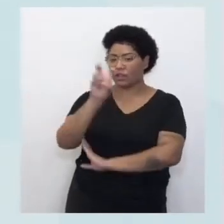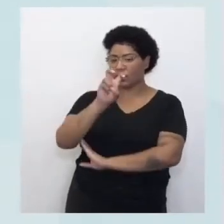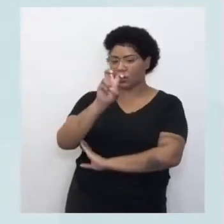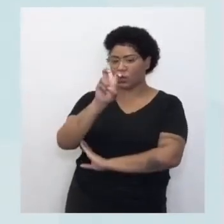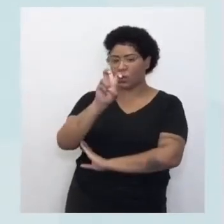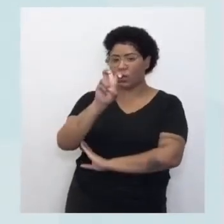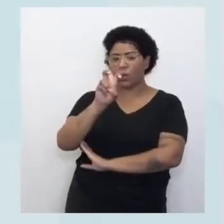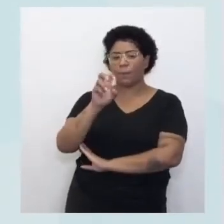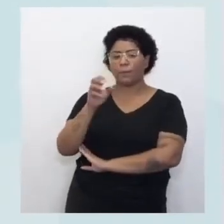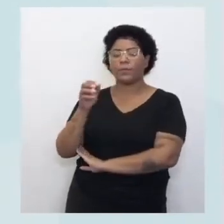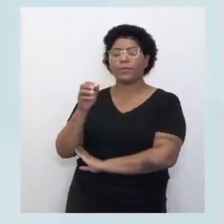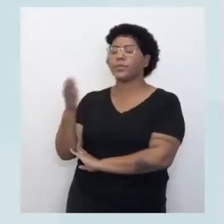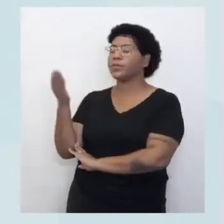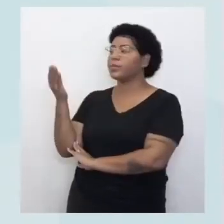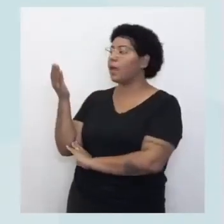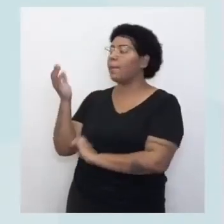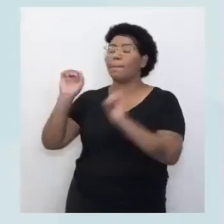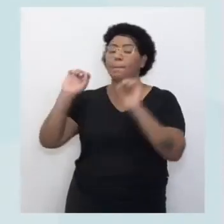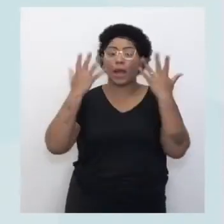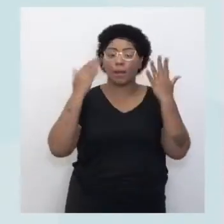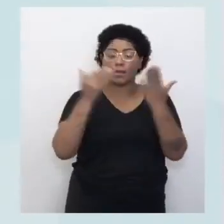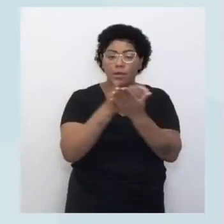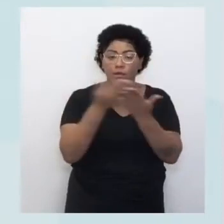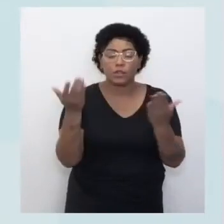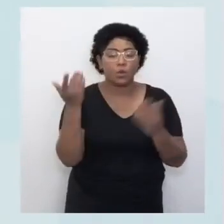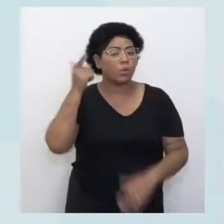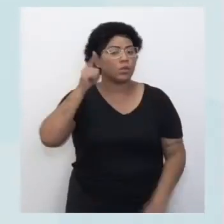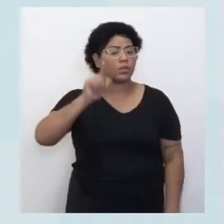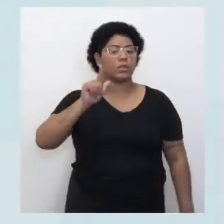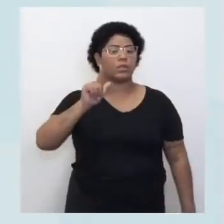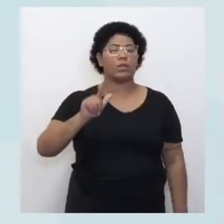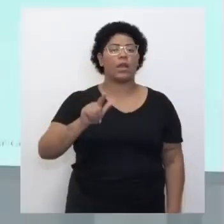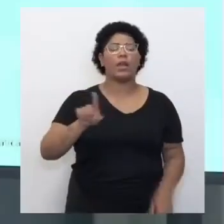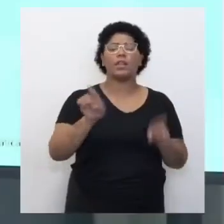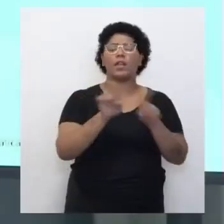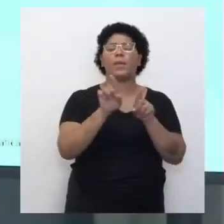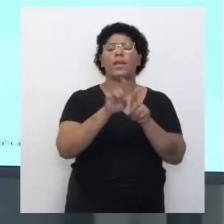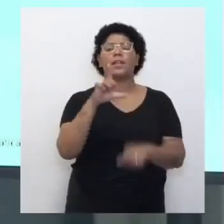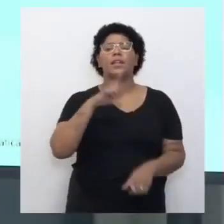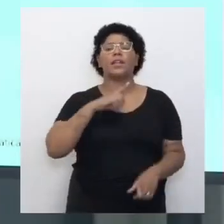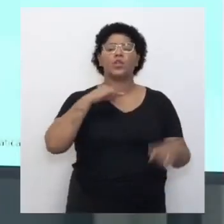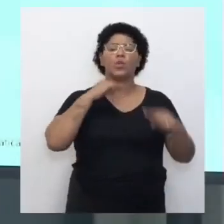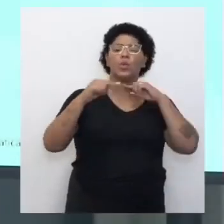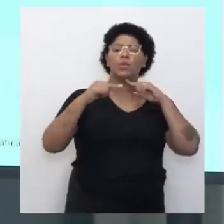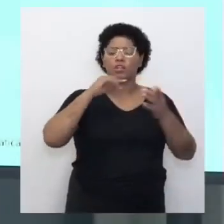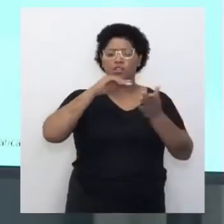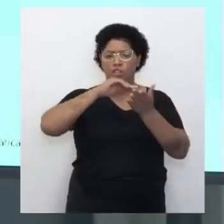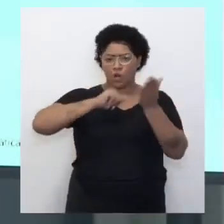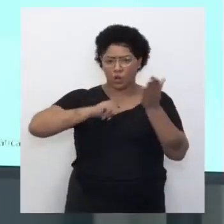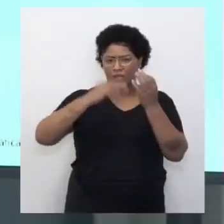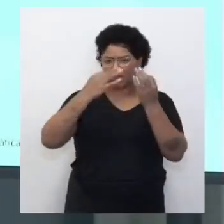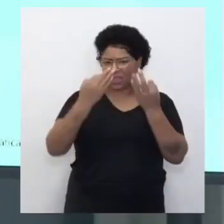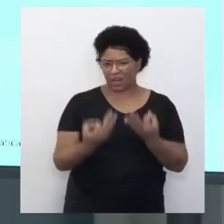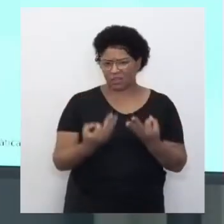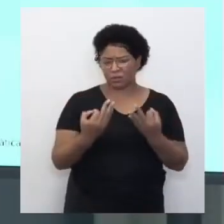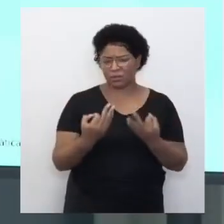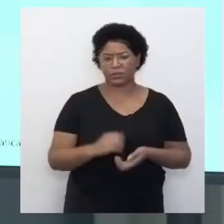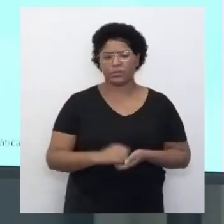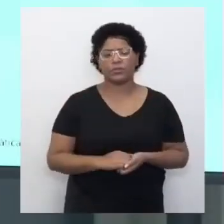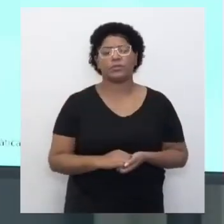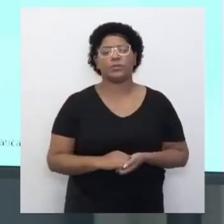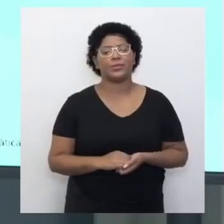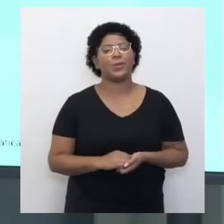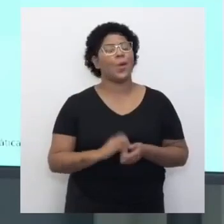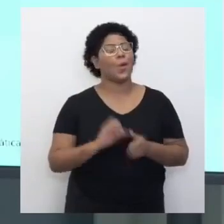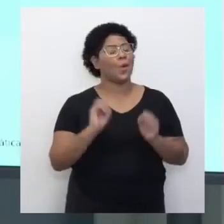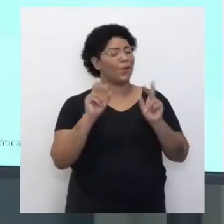A. Então, parabéns para você que acertou. E você que estava com dúvida, tirou a dúvida? Tudo certinho?